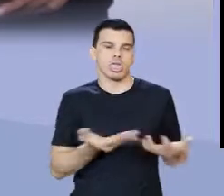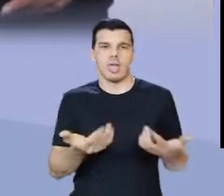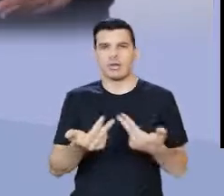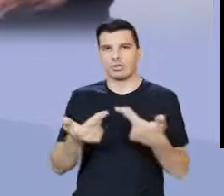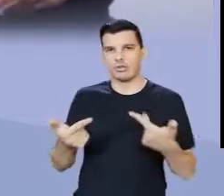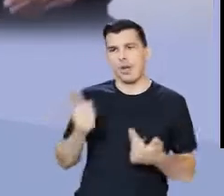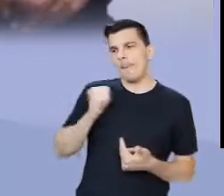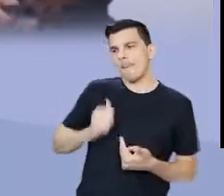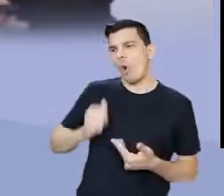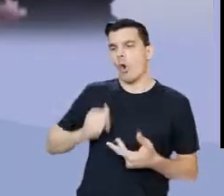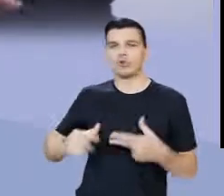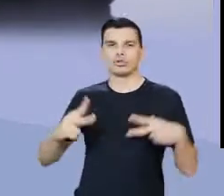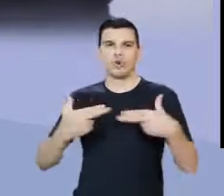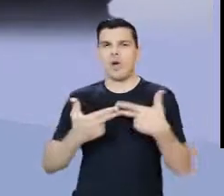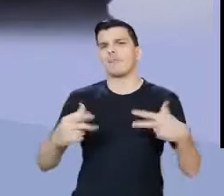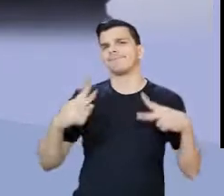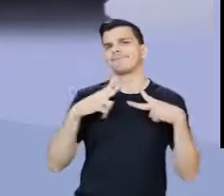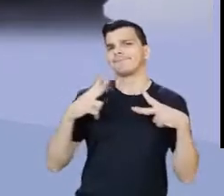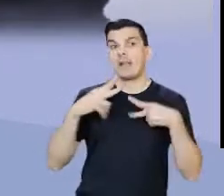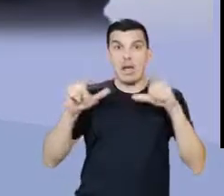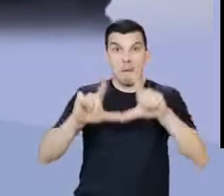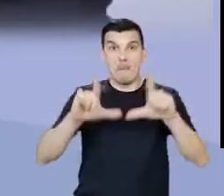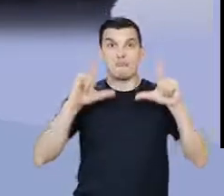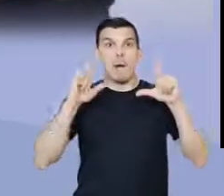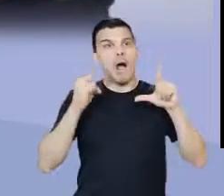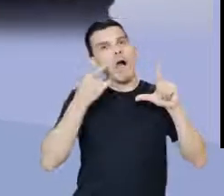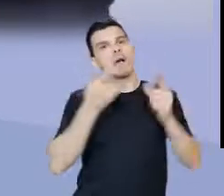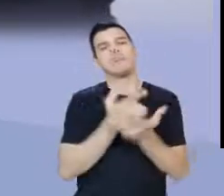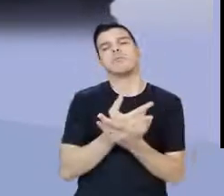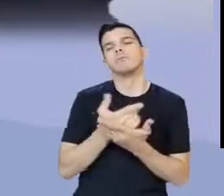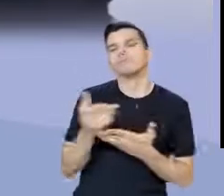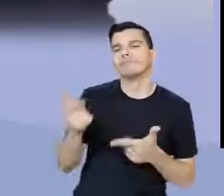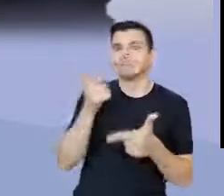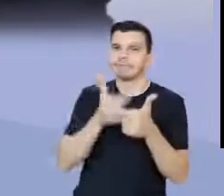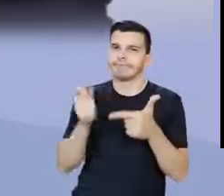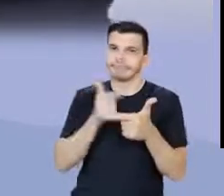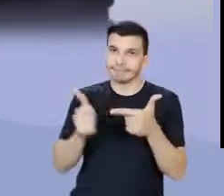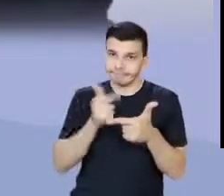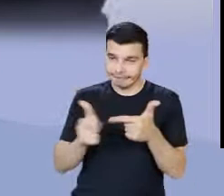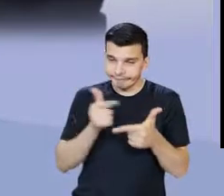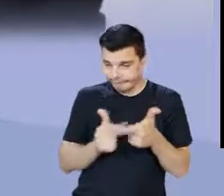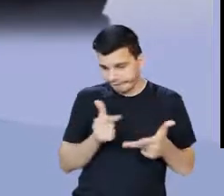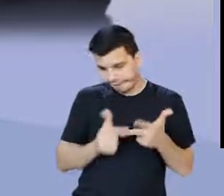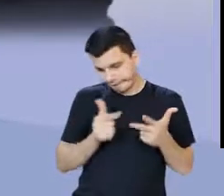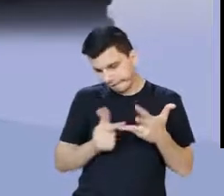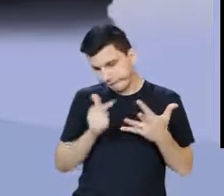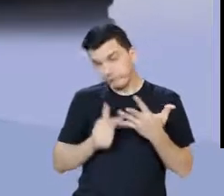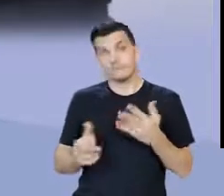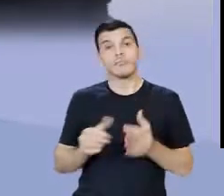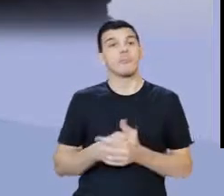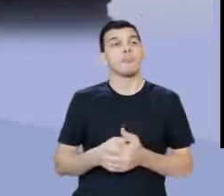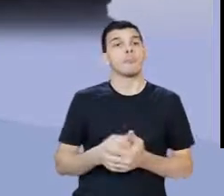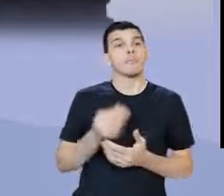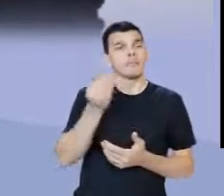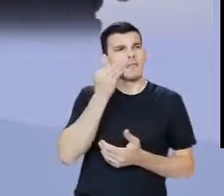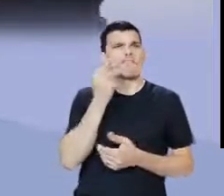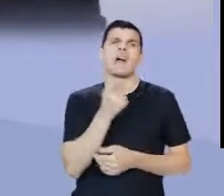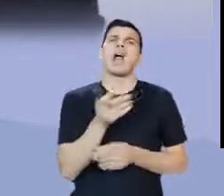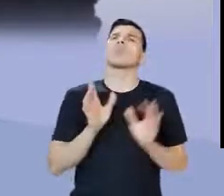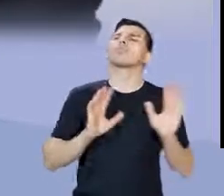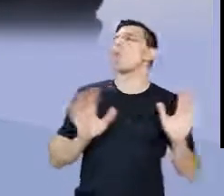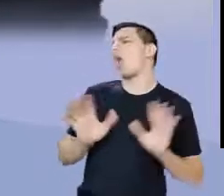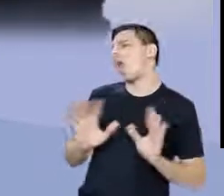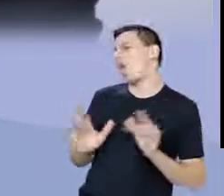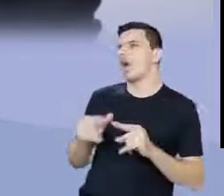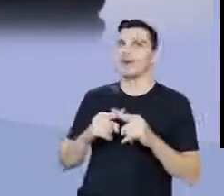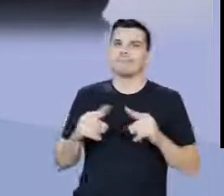criancinhas lá com bolsas, sapatos, e aquilo veio à tona, e aí começou, obviamente, uma tentativa, né, aí dele tentar dizer